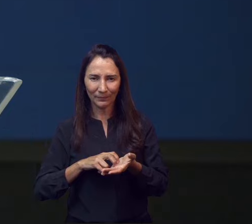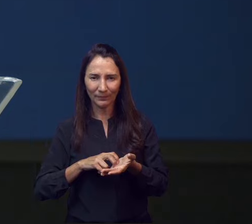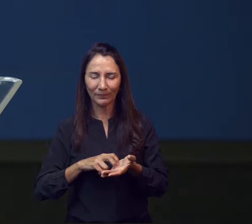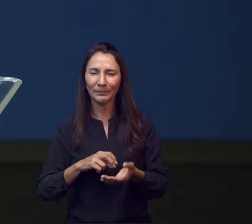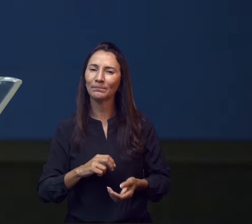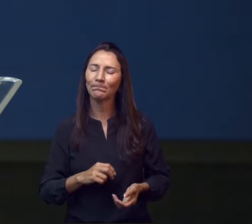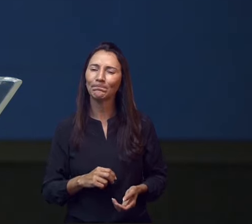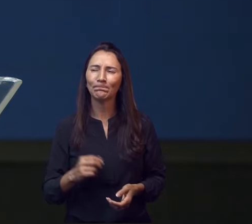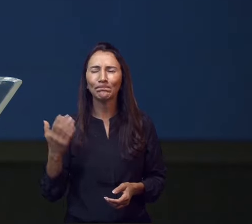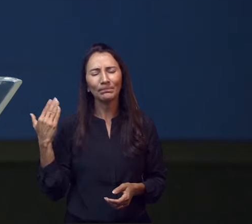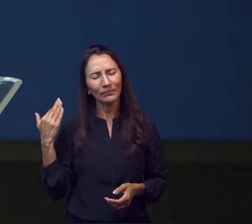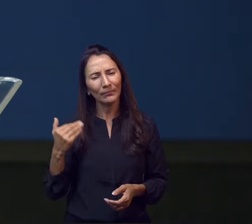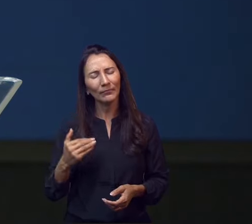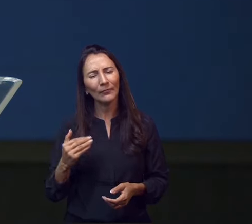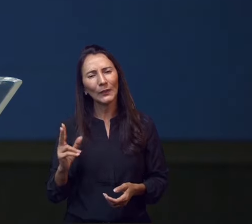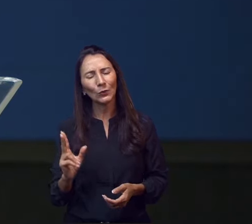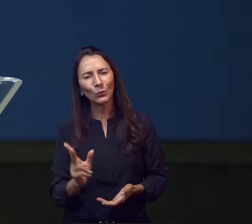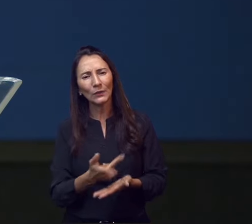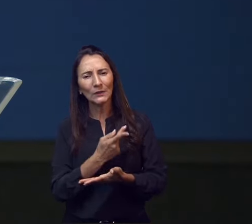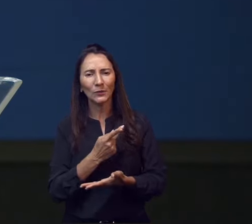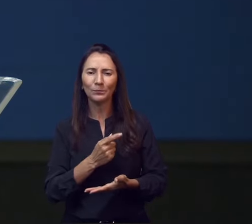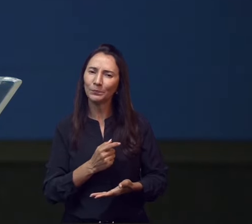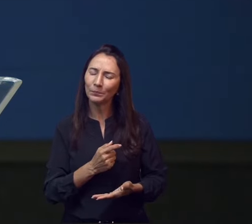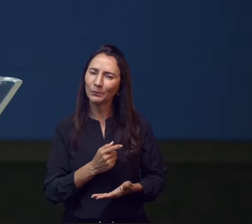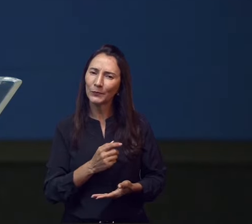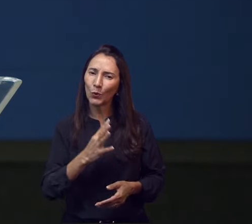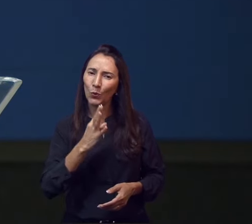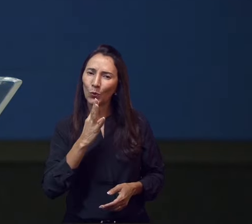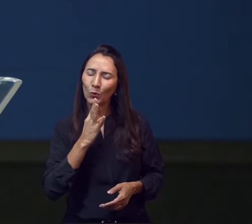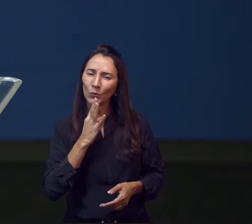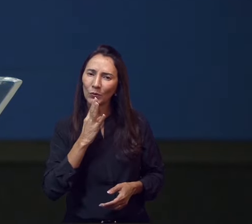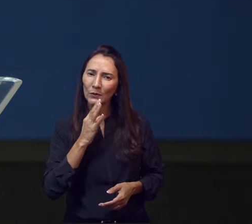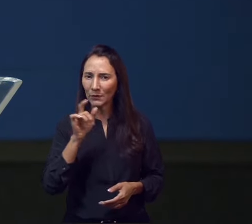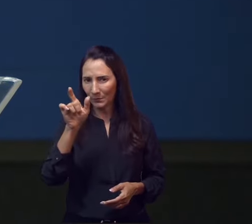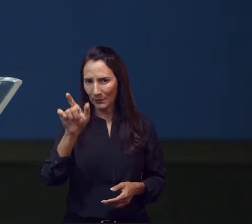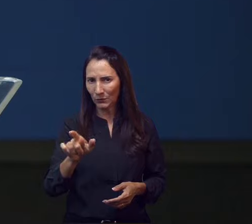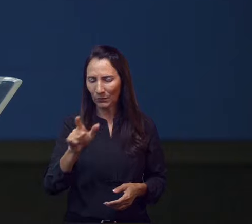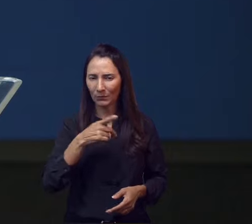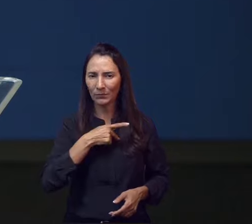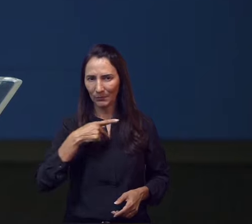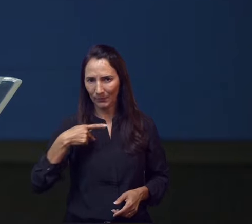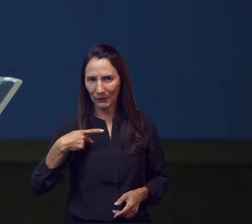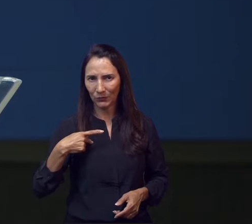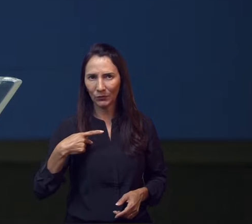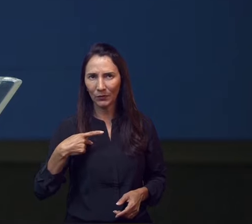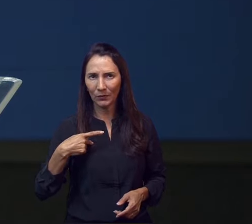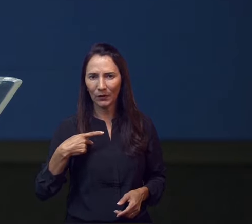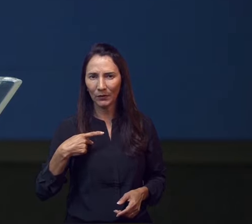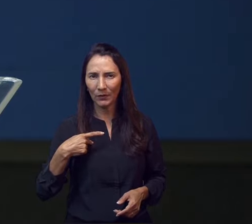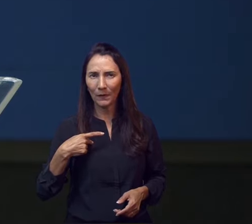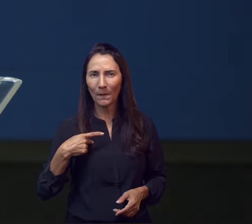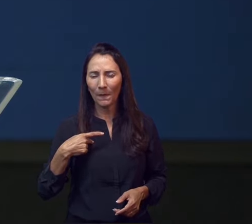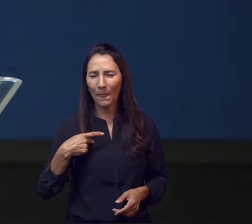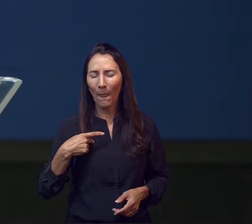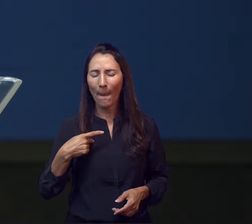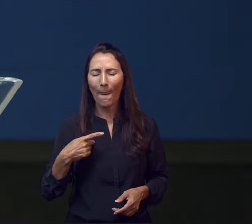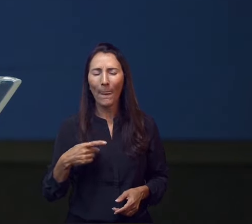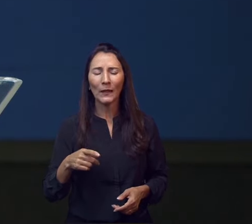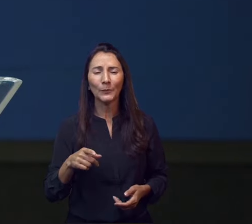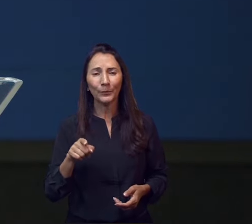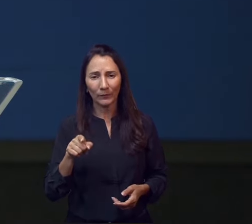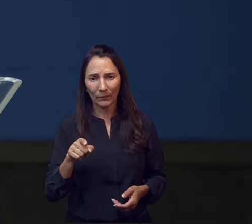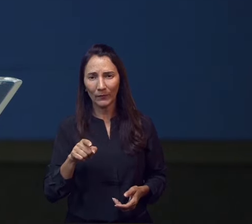aquela ocasião eu conheci um pastor alguém que tinha título de pastor